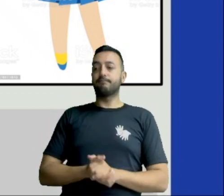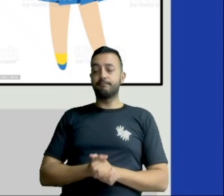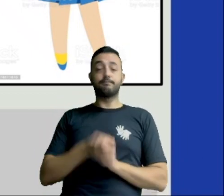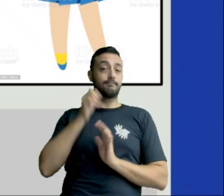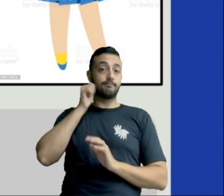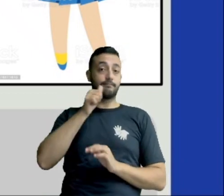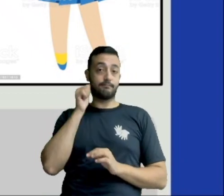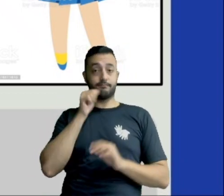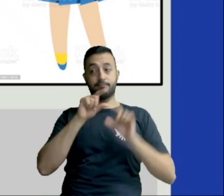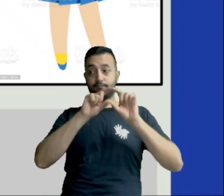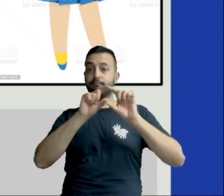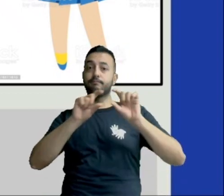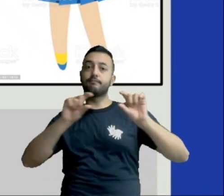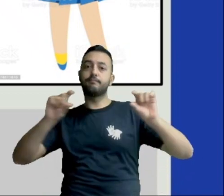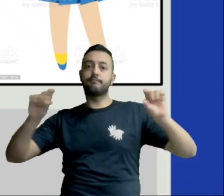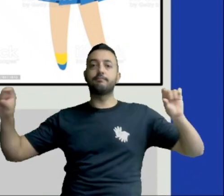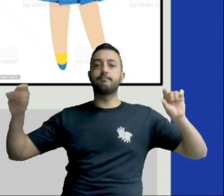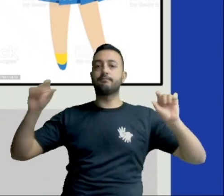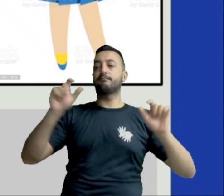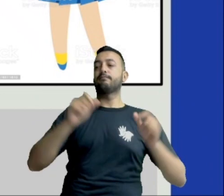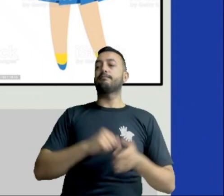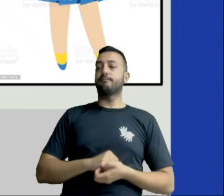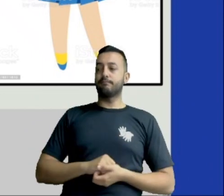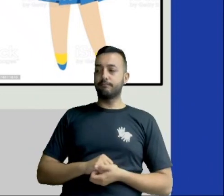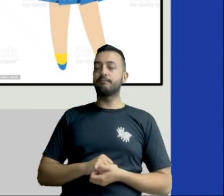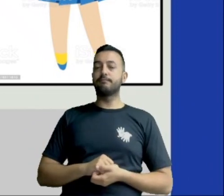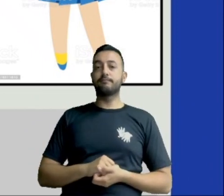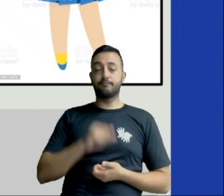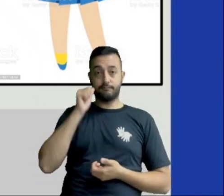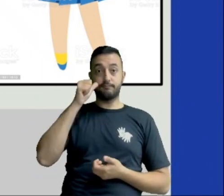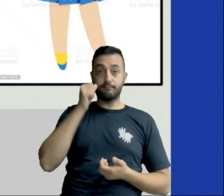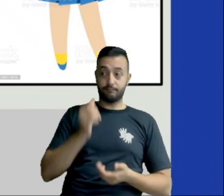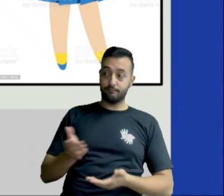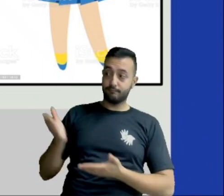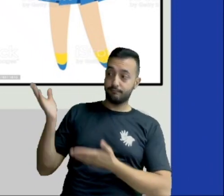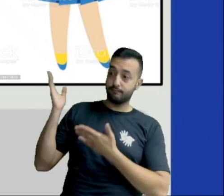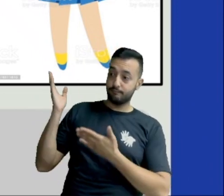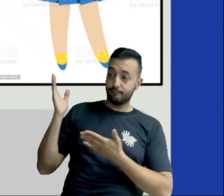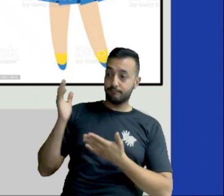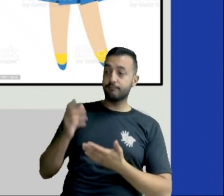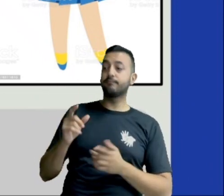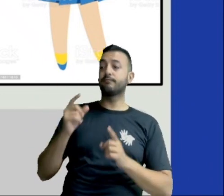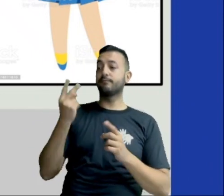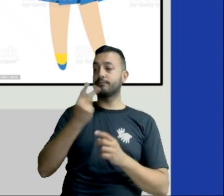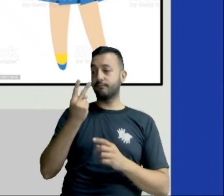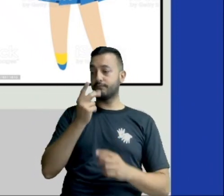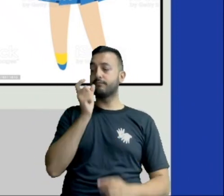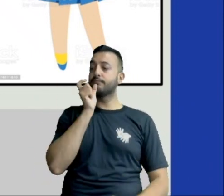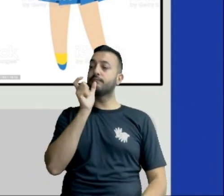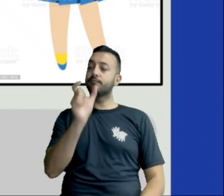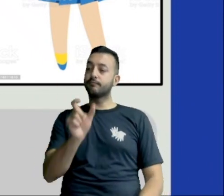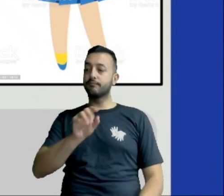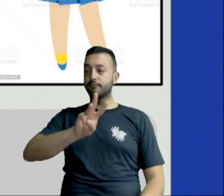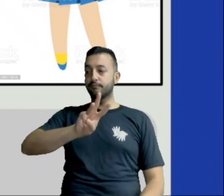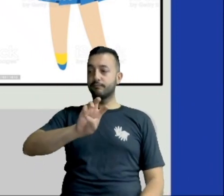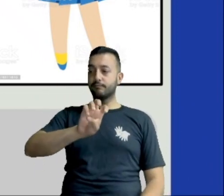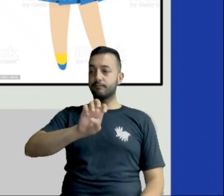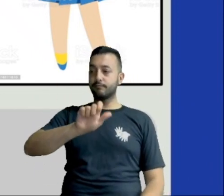azul e uma camiseta rosa. Estão vendo? Wear, aí a segunda palavrinha da frase é o